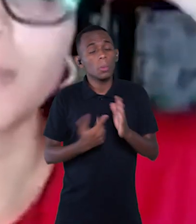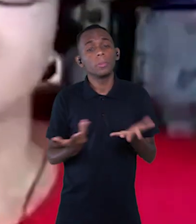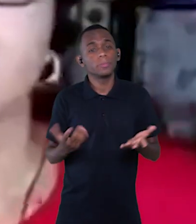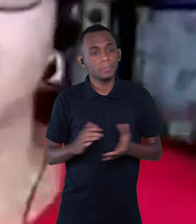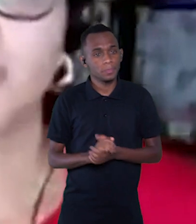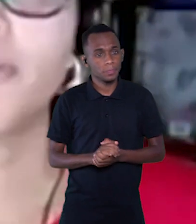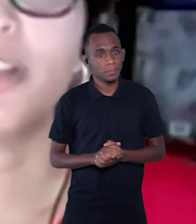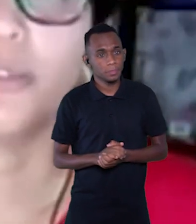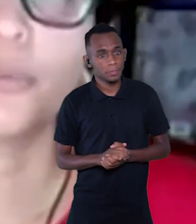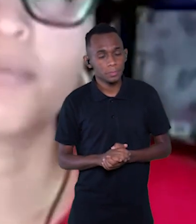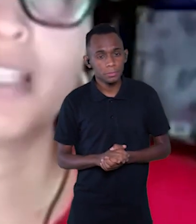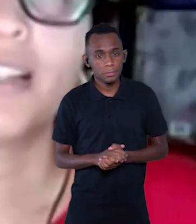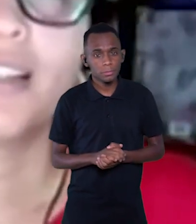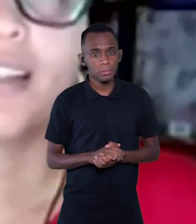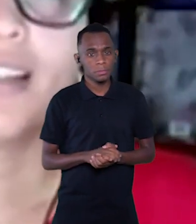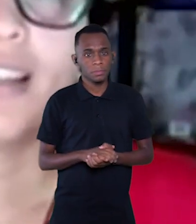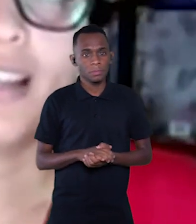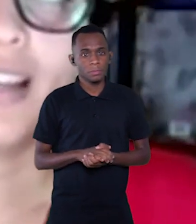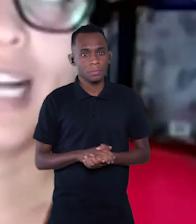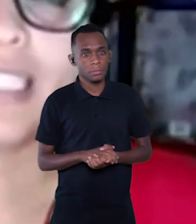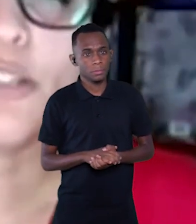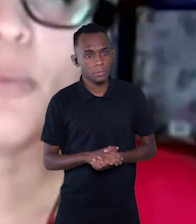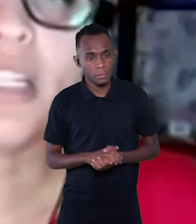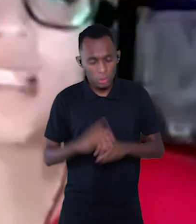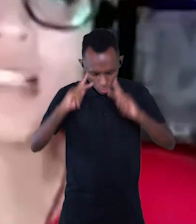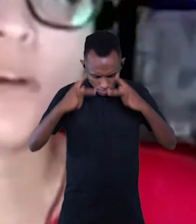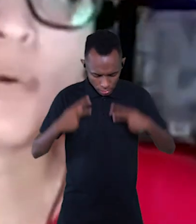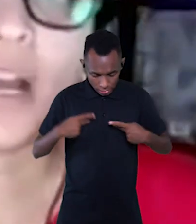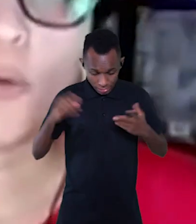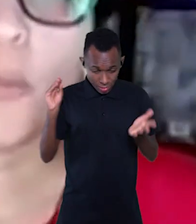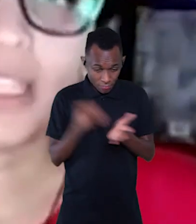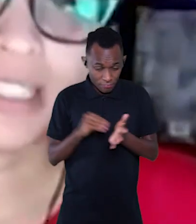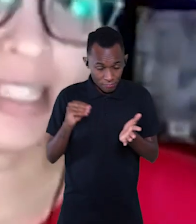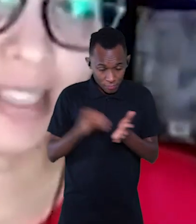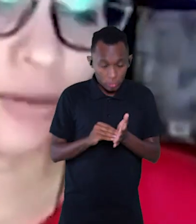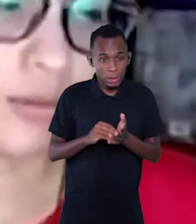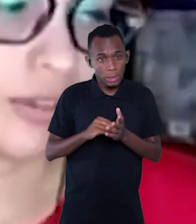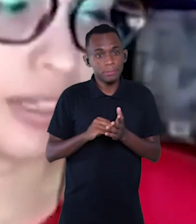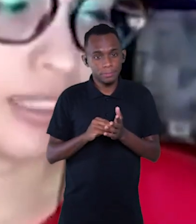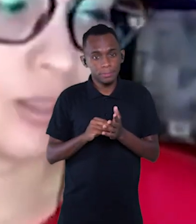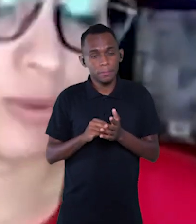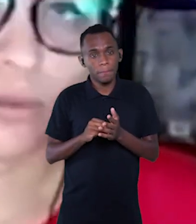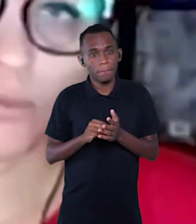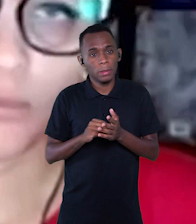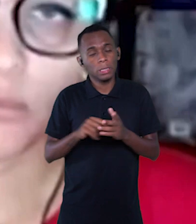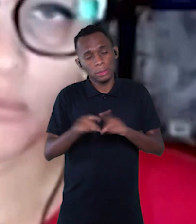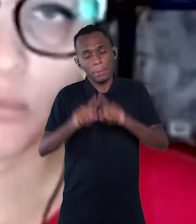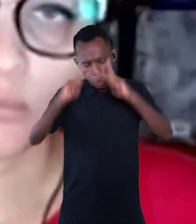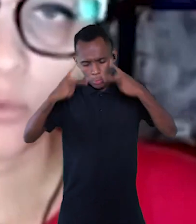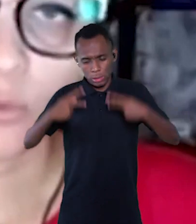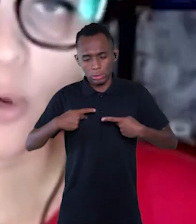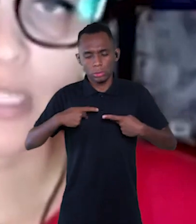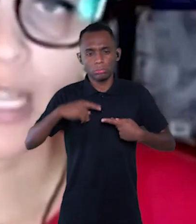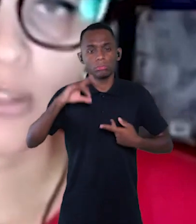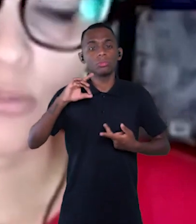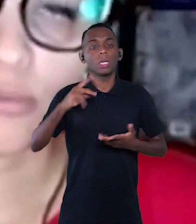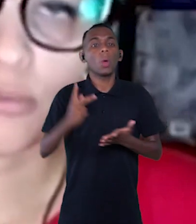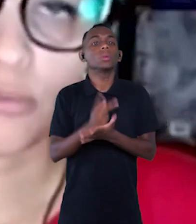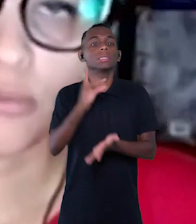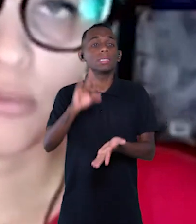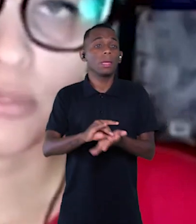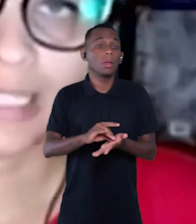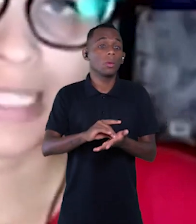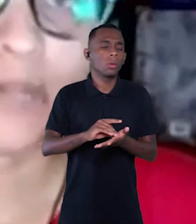né? Perfeito. A desumanização e a humanização, ela não é um